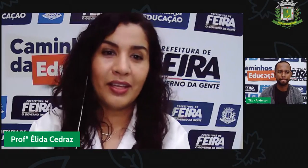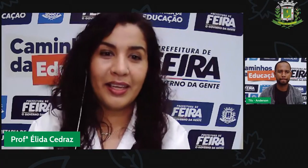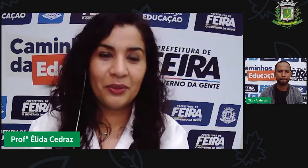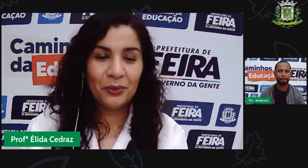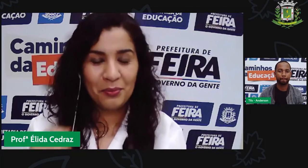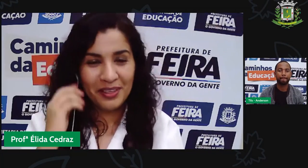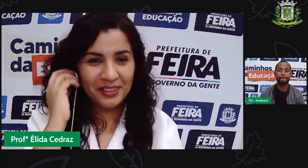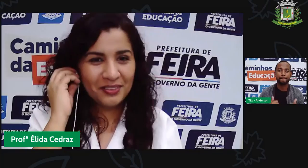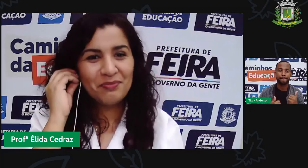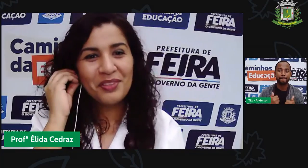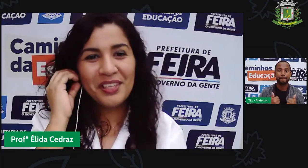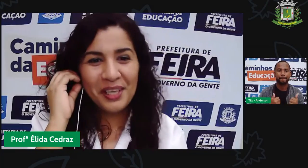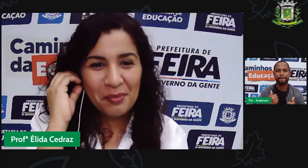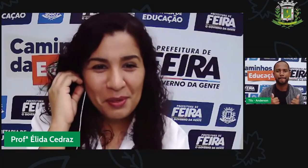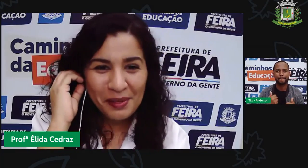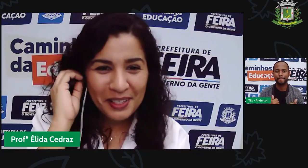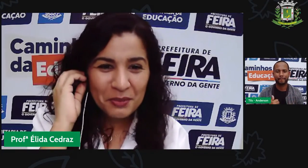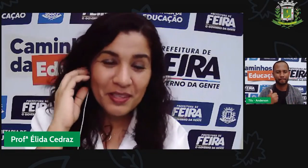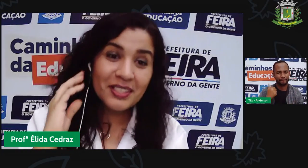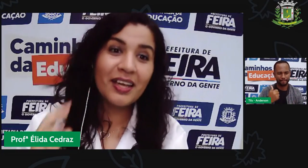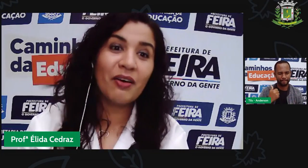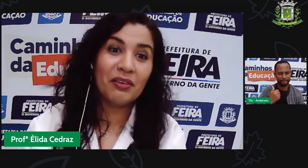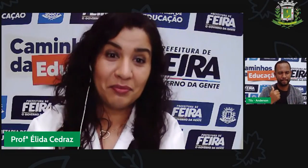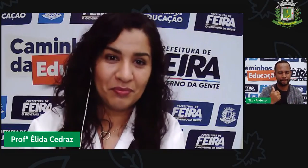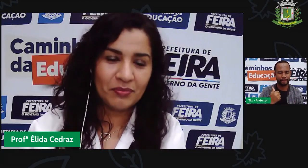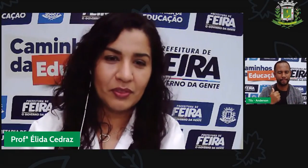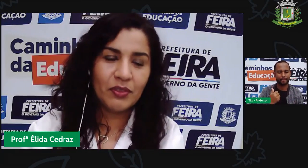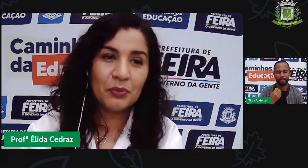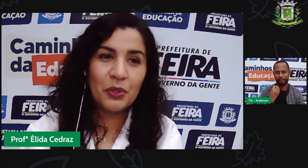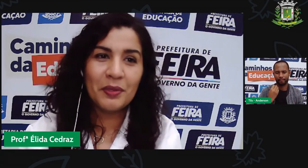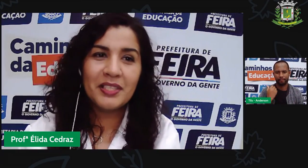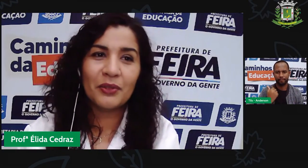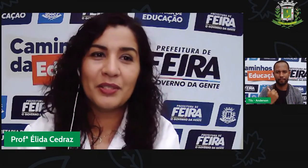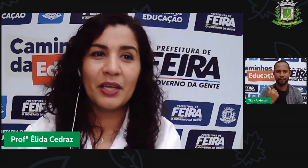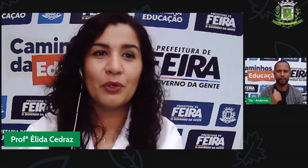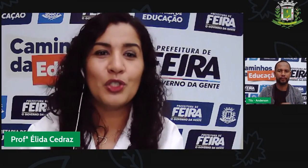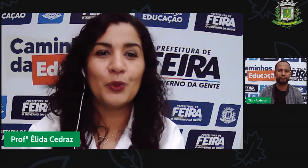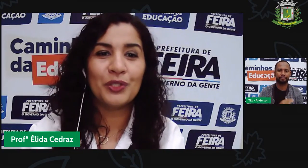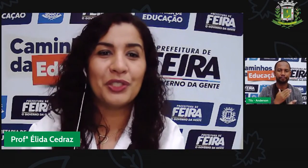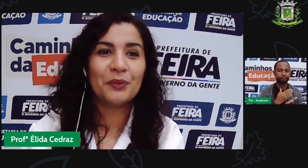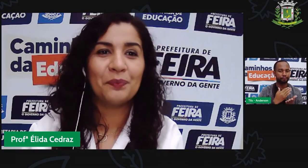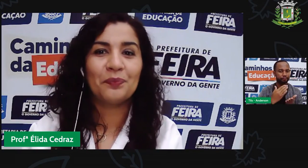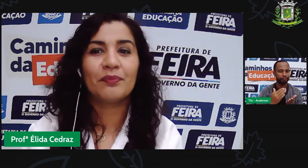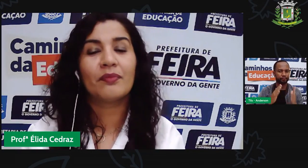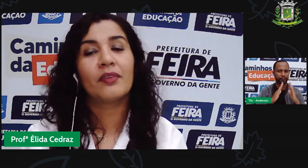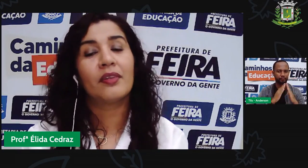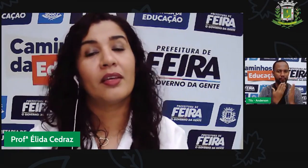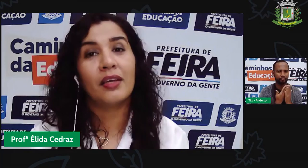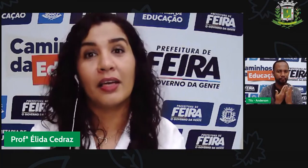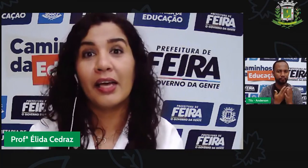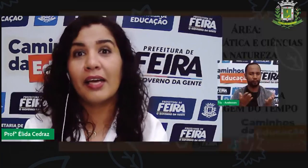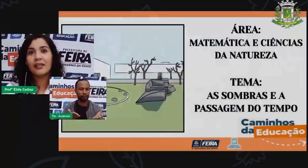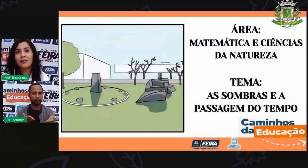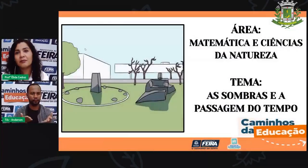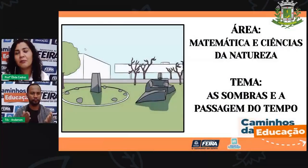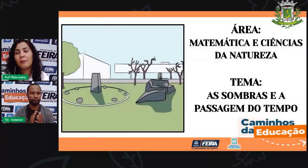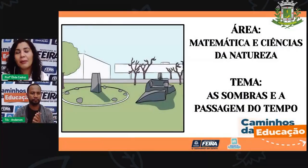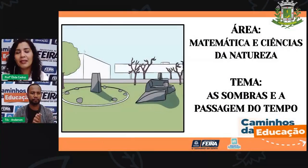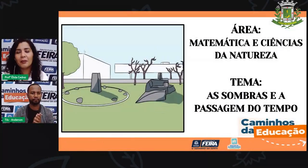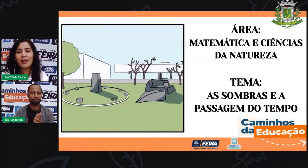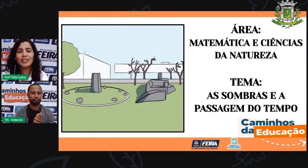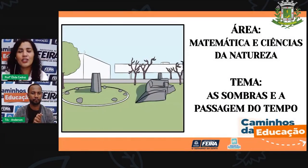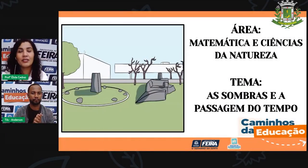Olá, turma! E aí, preparados para essa aula? Vamos começar a nossa aula de hoje. A área